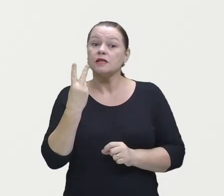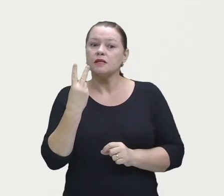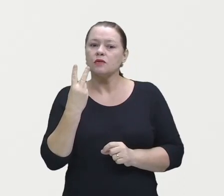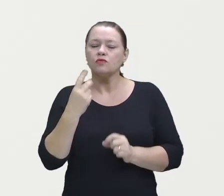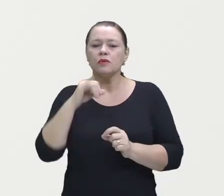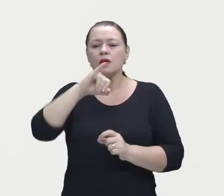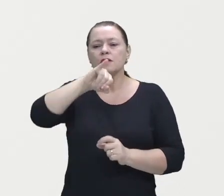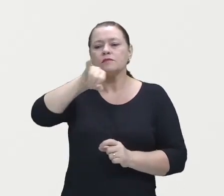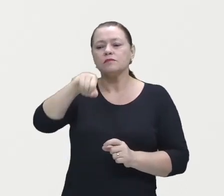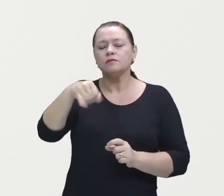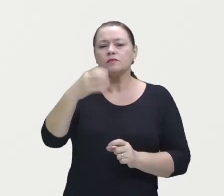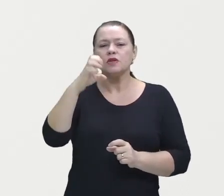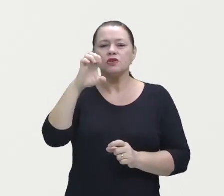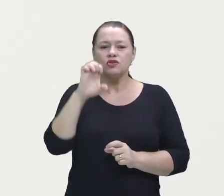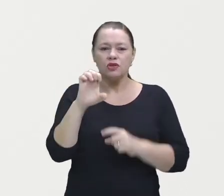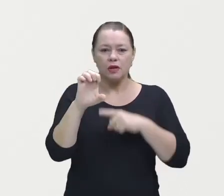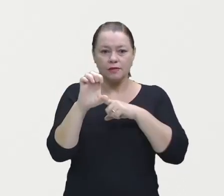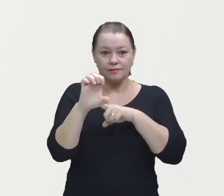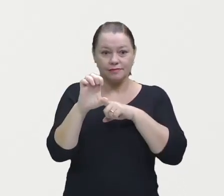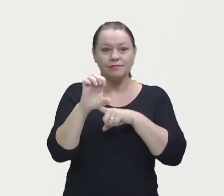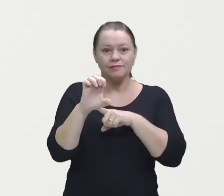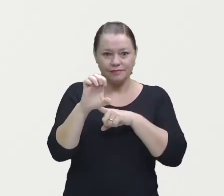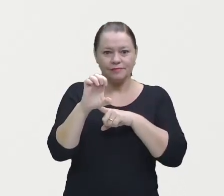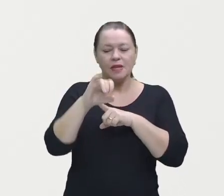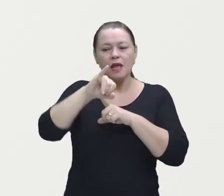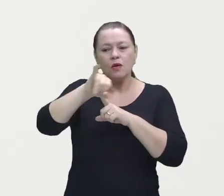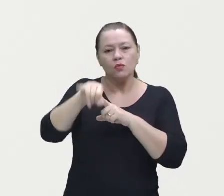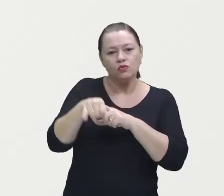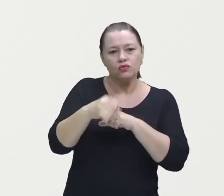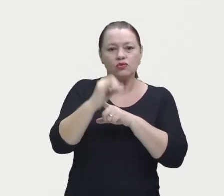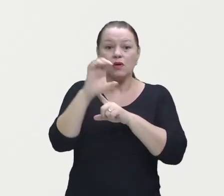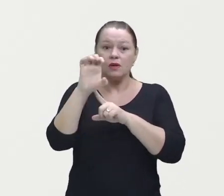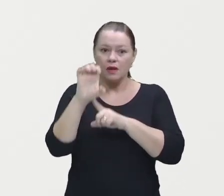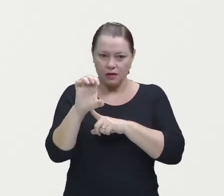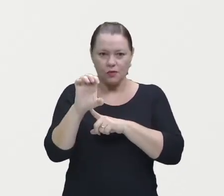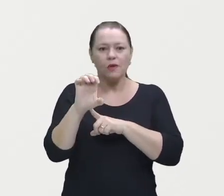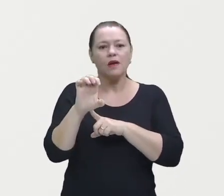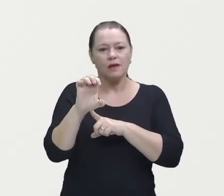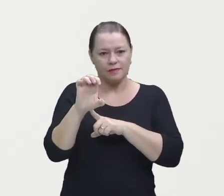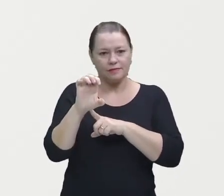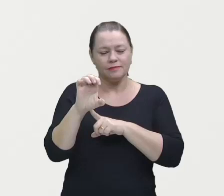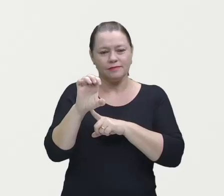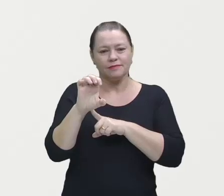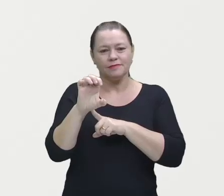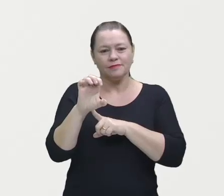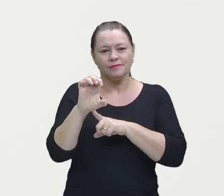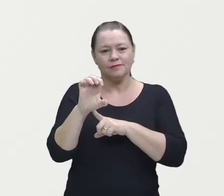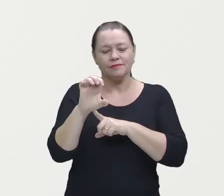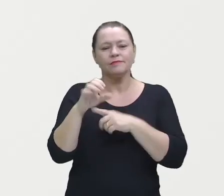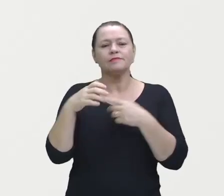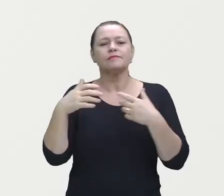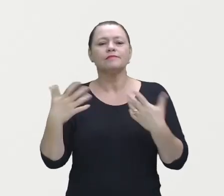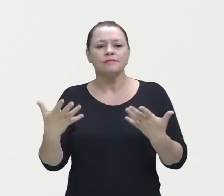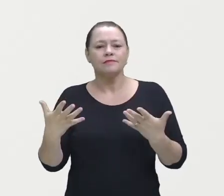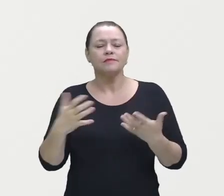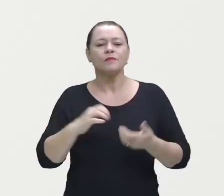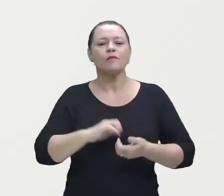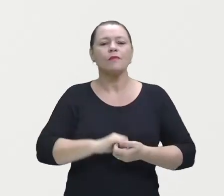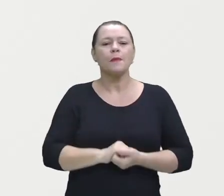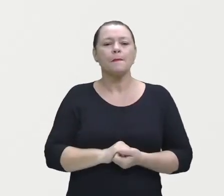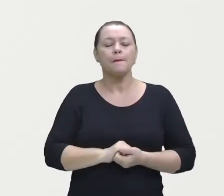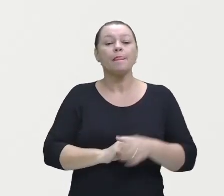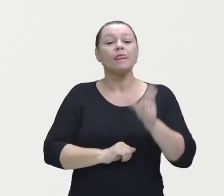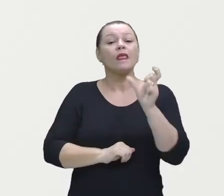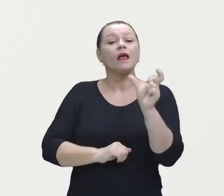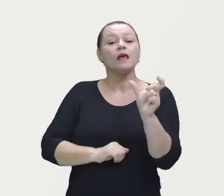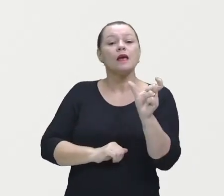G, composta pelo J e o E. G. Injeção e a